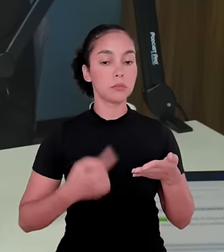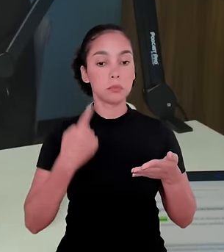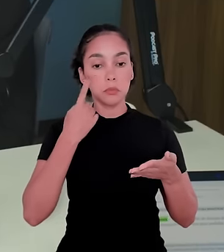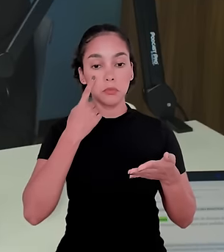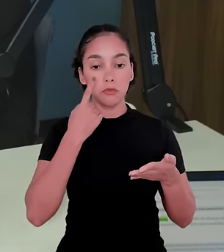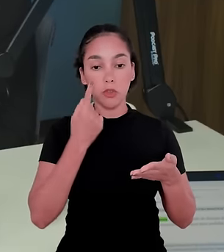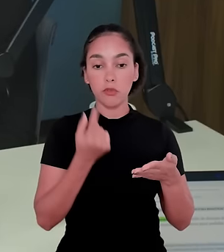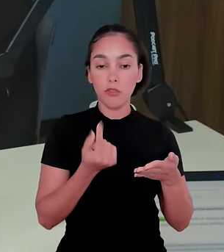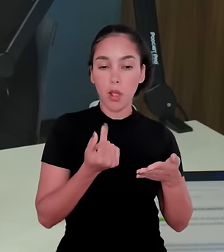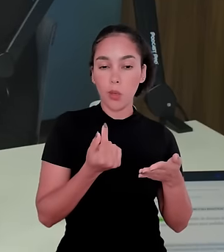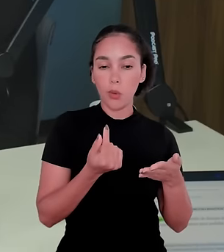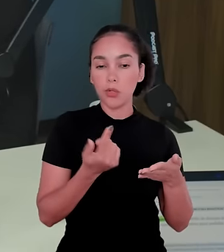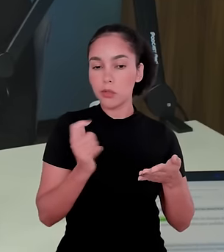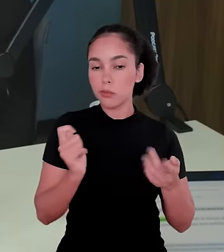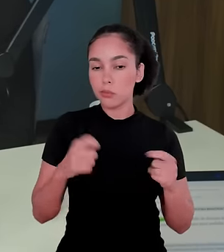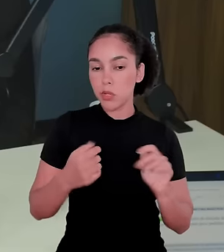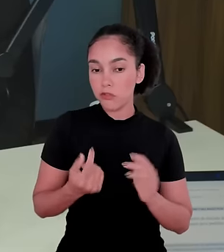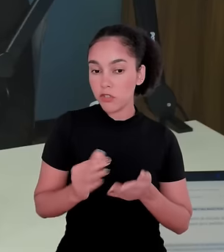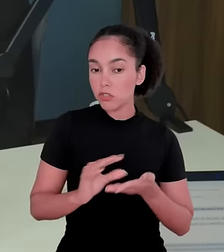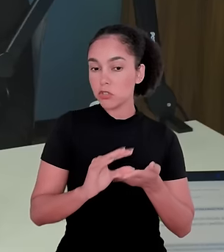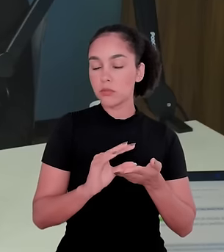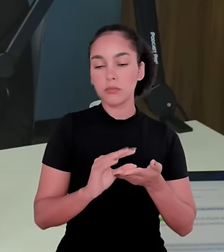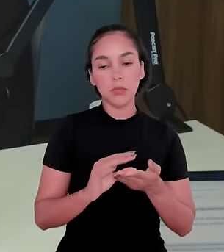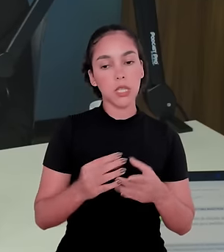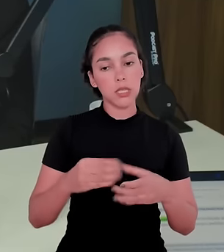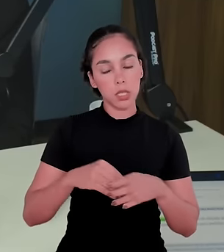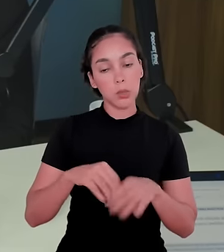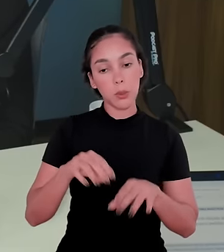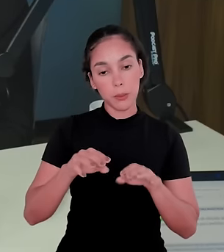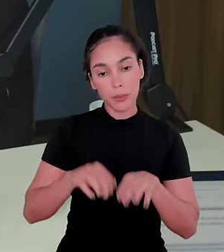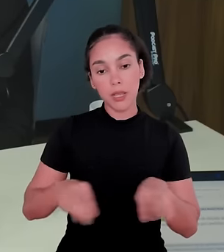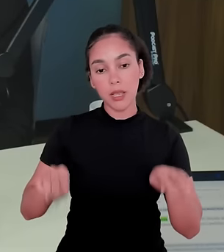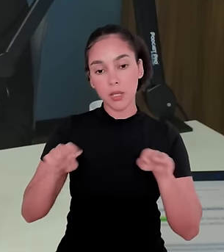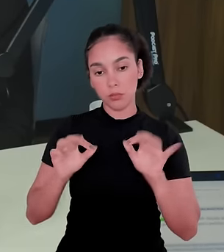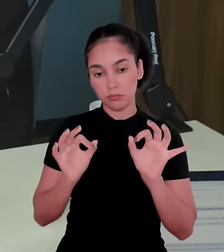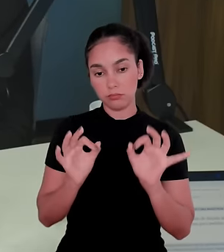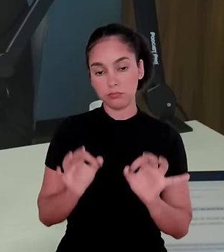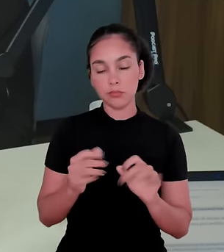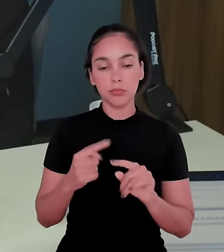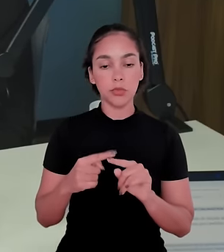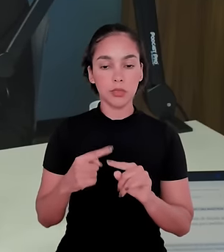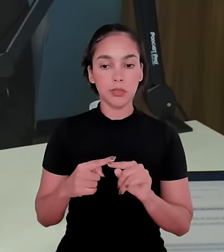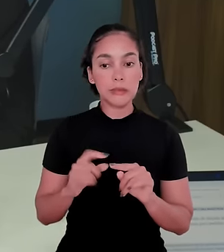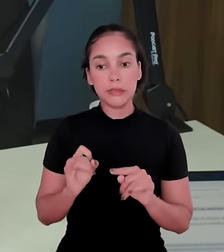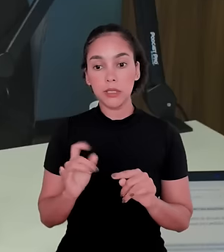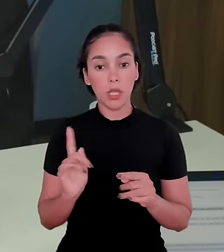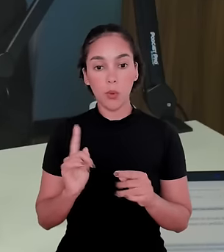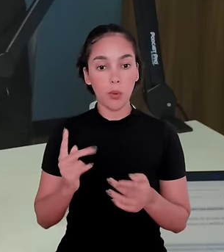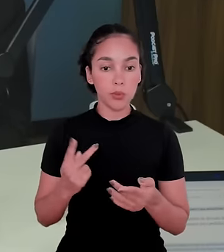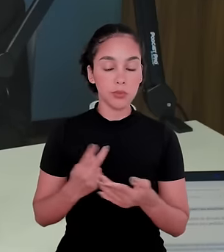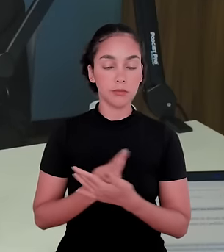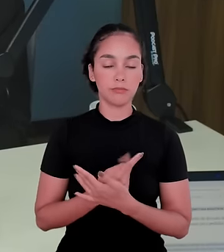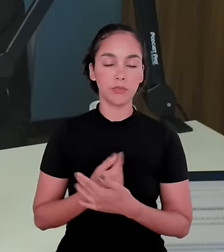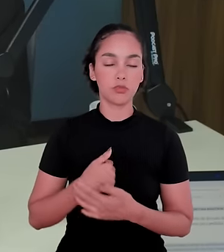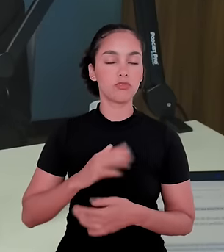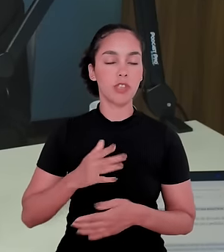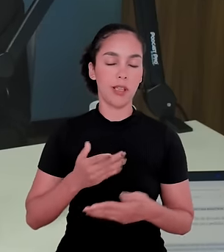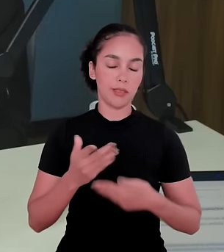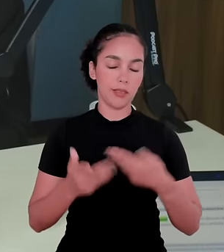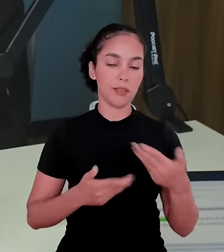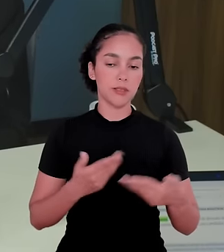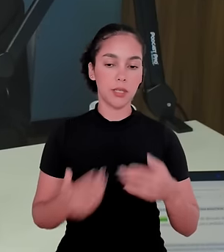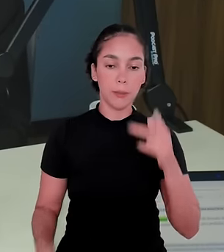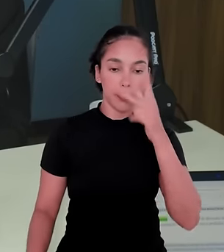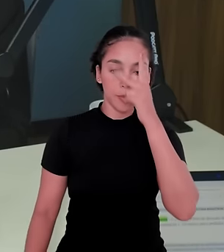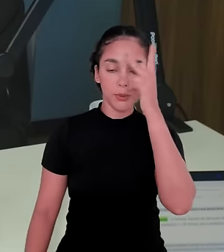ser está dentro do valor de mercado né E aí você fecha né Porque caso contrário eu já atendi eh também